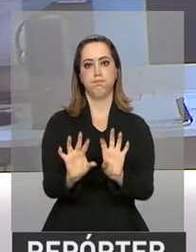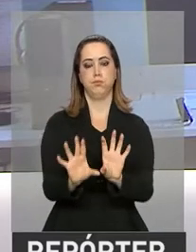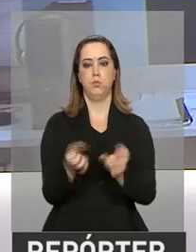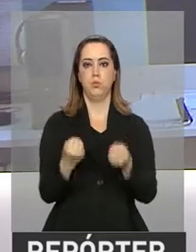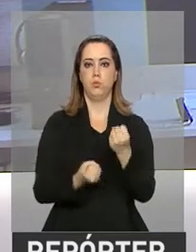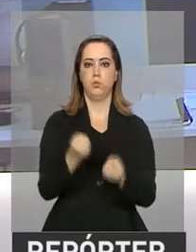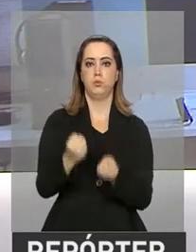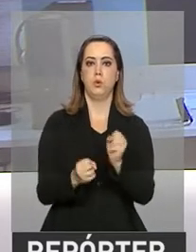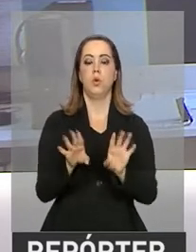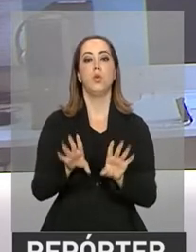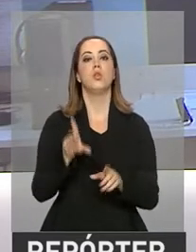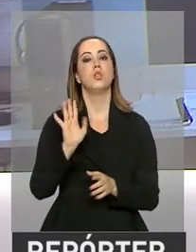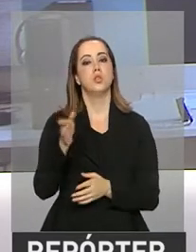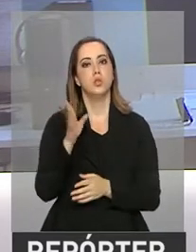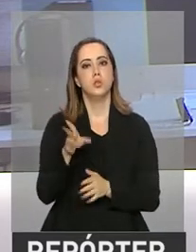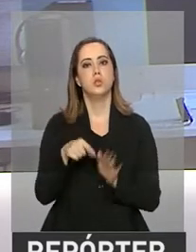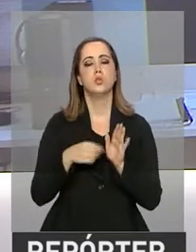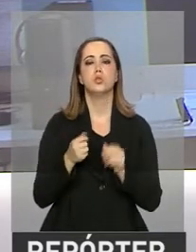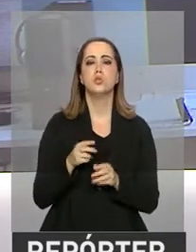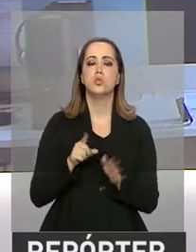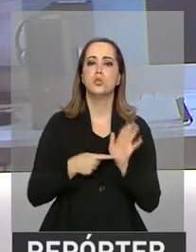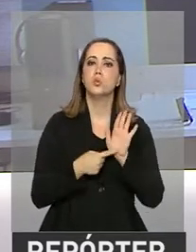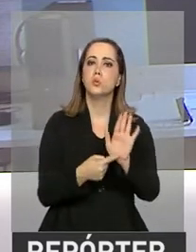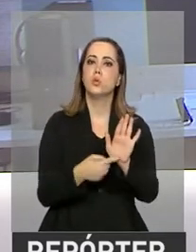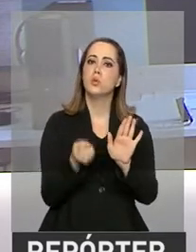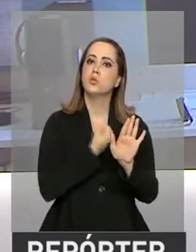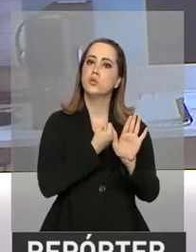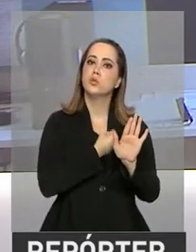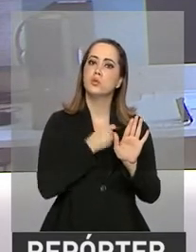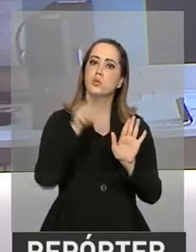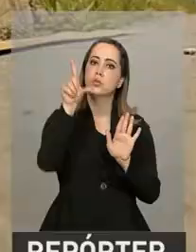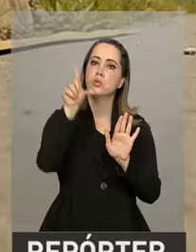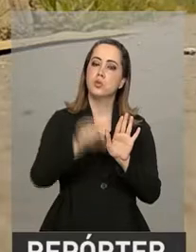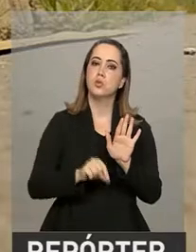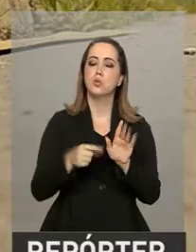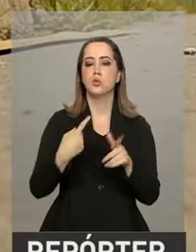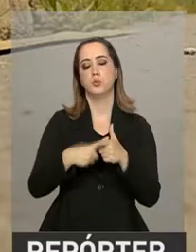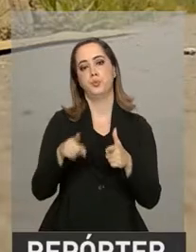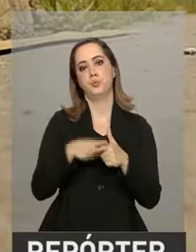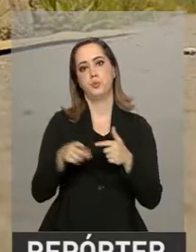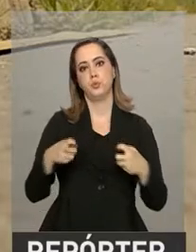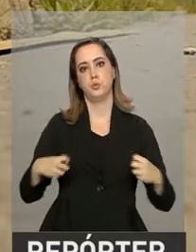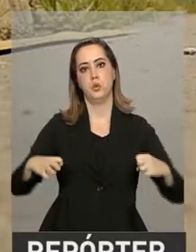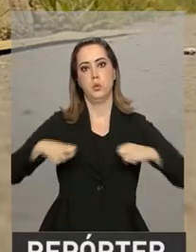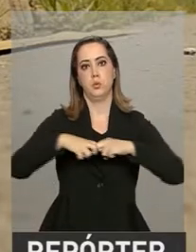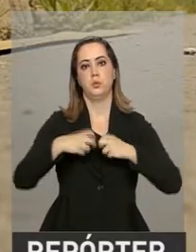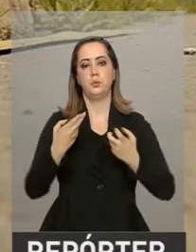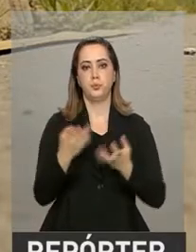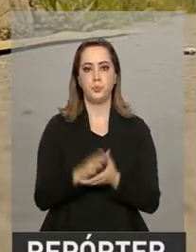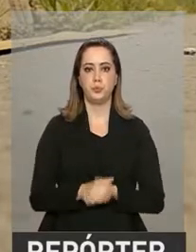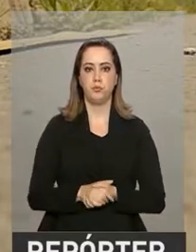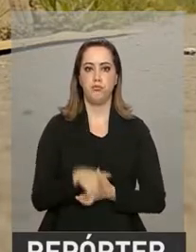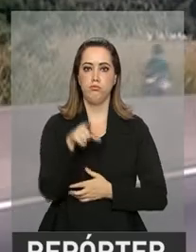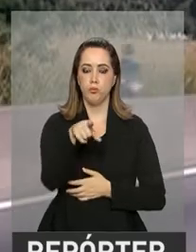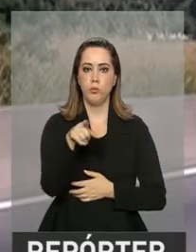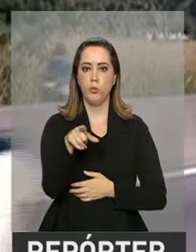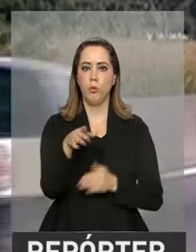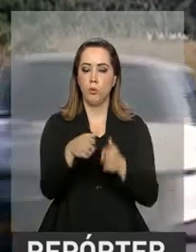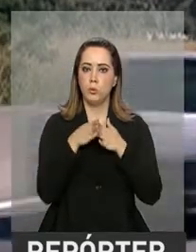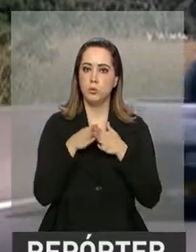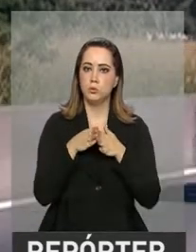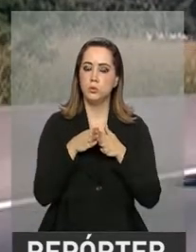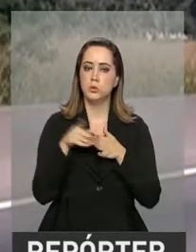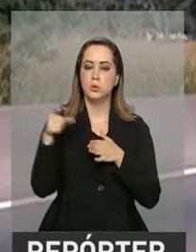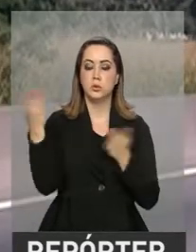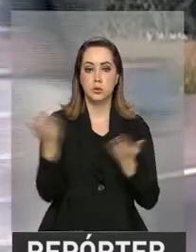números mostram redução de acidentes em batidas frontais e atropelamentos a exigência de uso do farol baixo